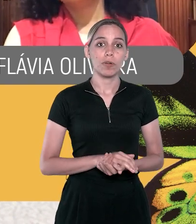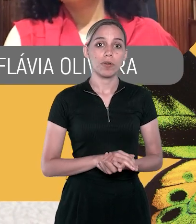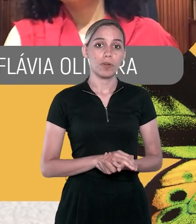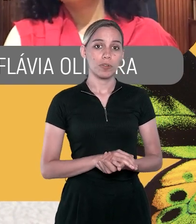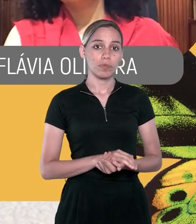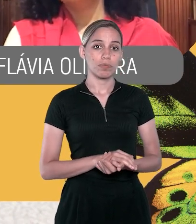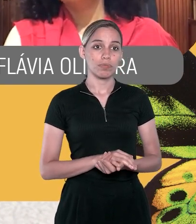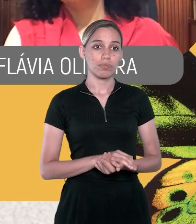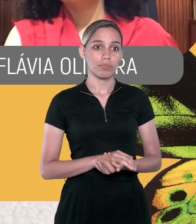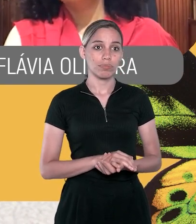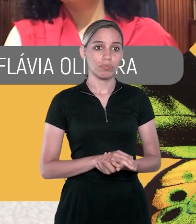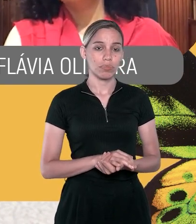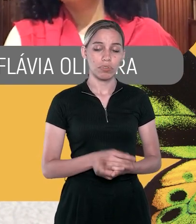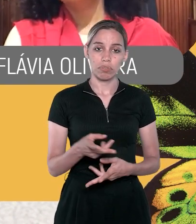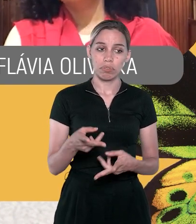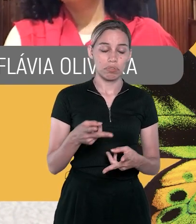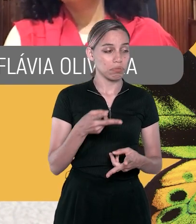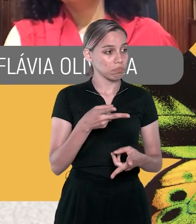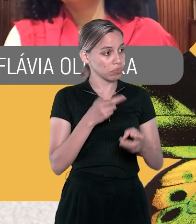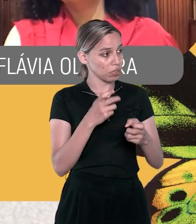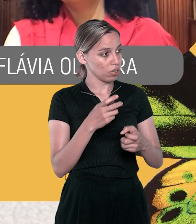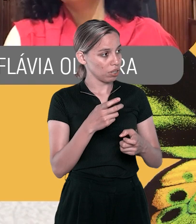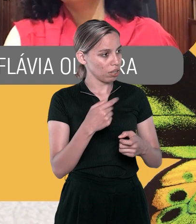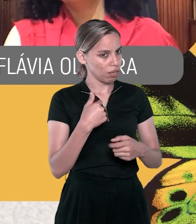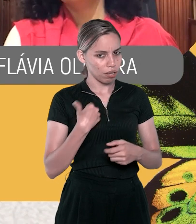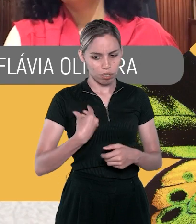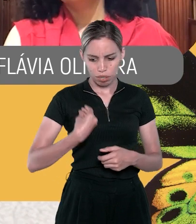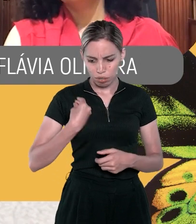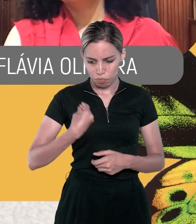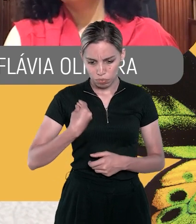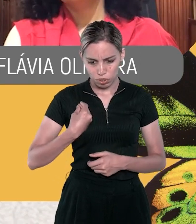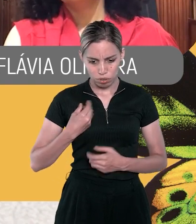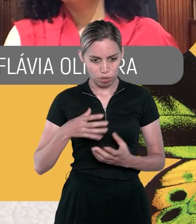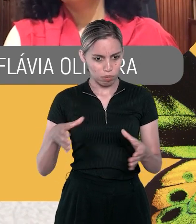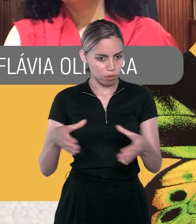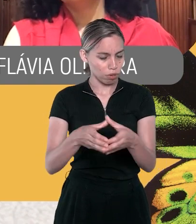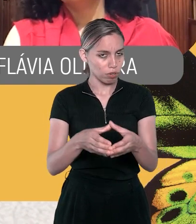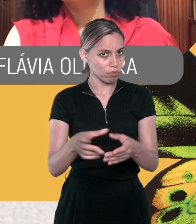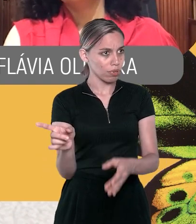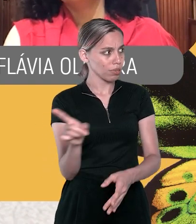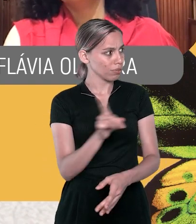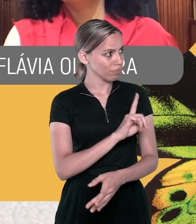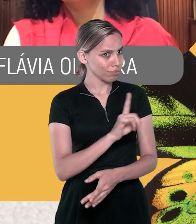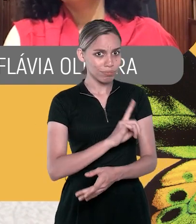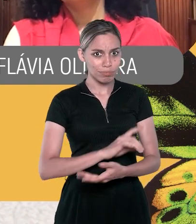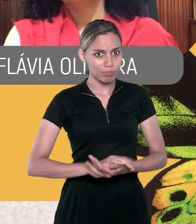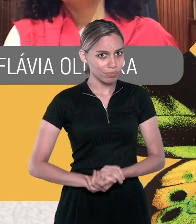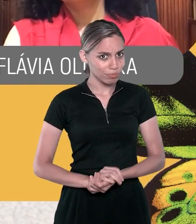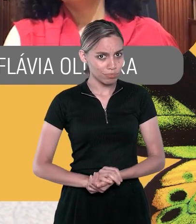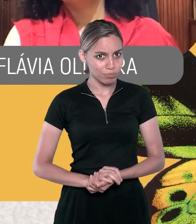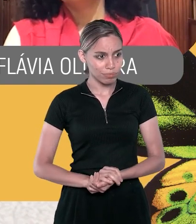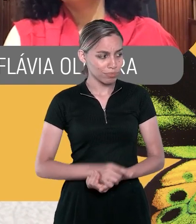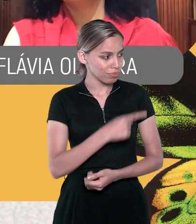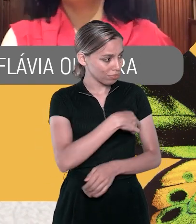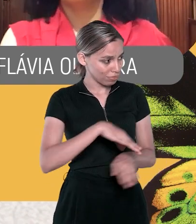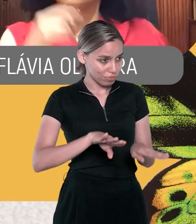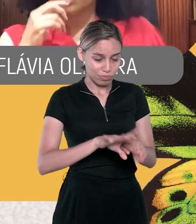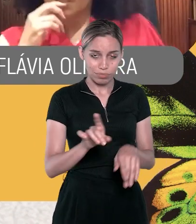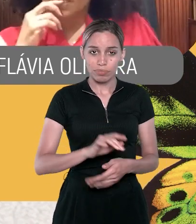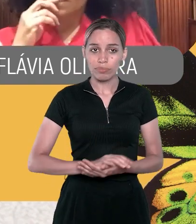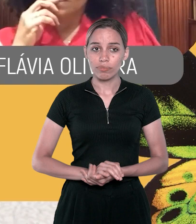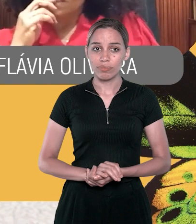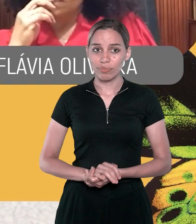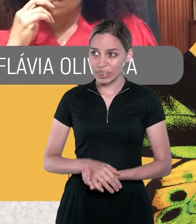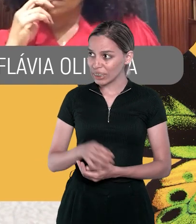que não nos pertence, né, Sérgio? Claro. Não nos pertence, não tem jeito. E aí tem uma